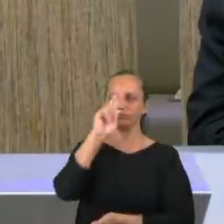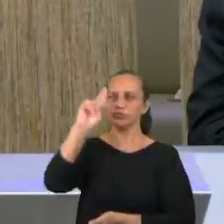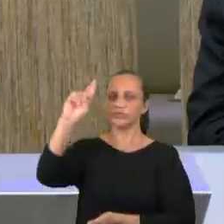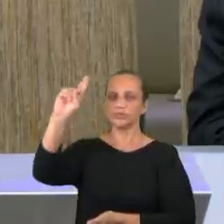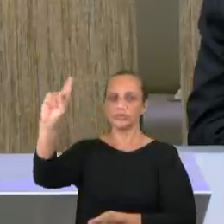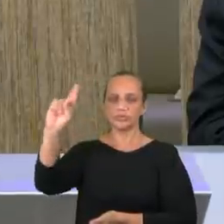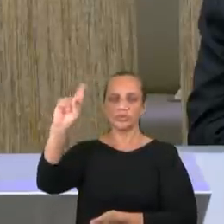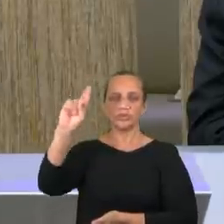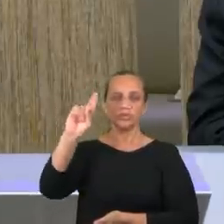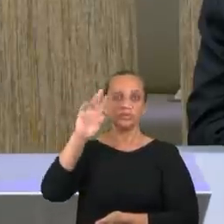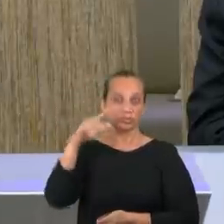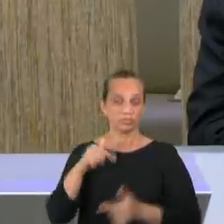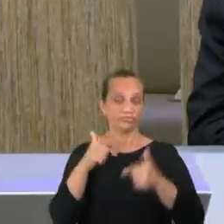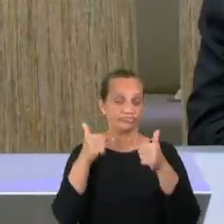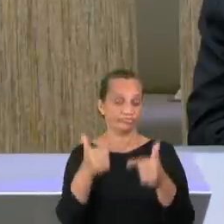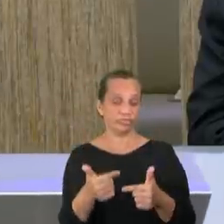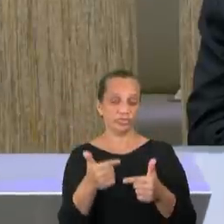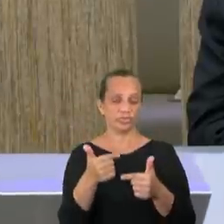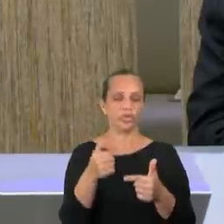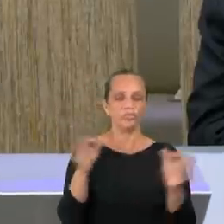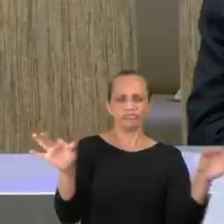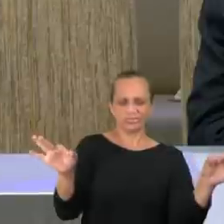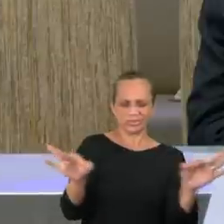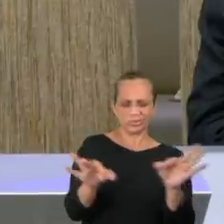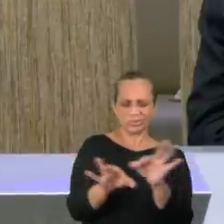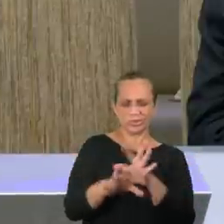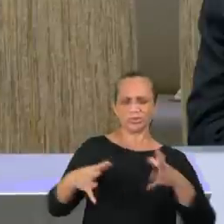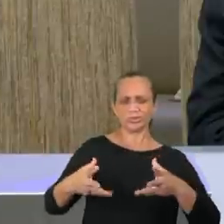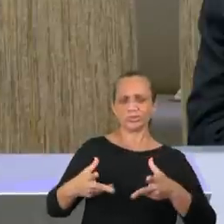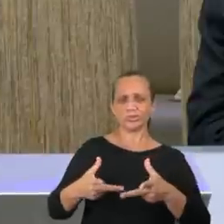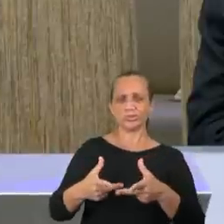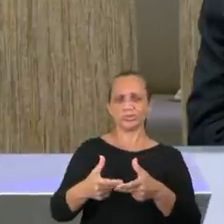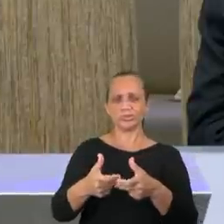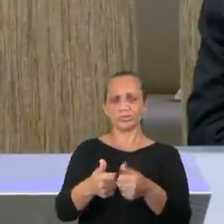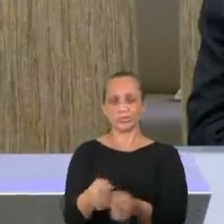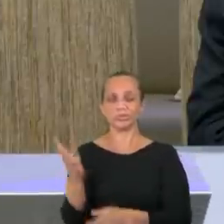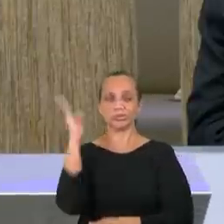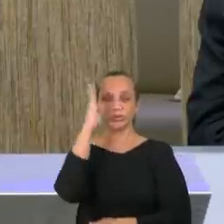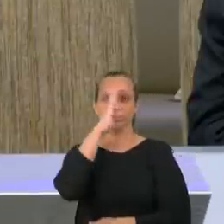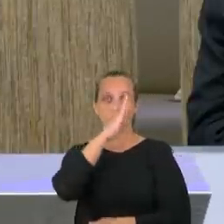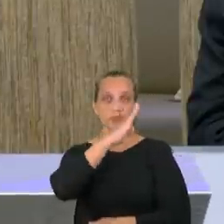não deixará nem raiz nem ramos. Aí versículo 2: